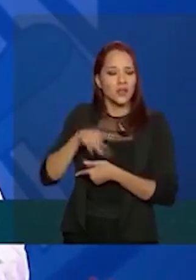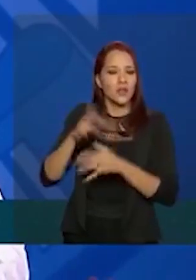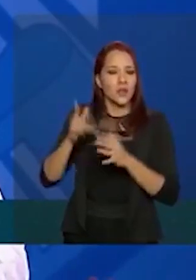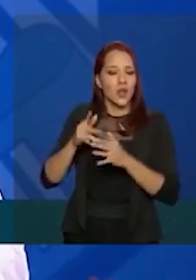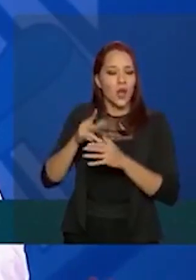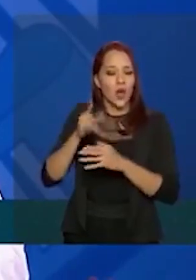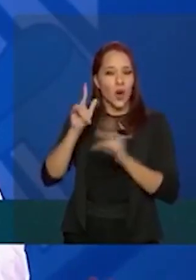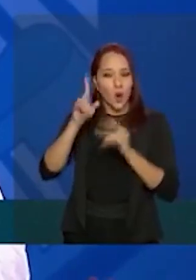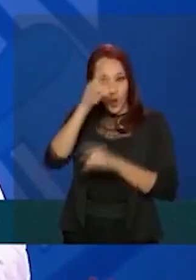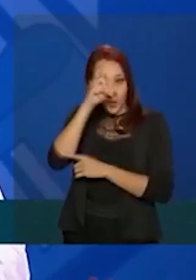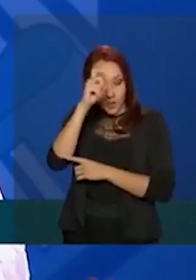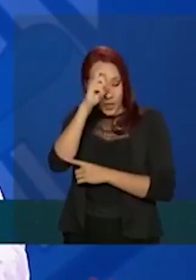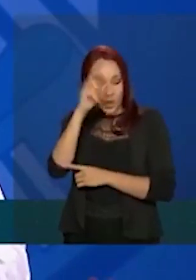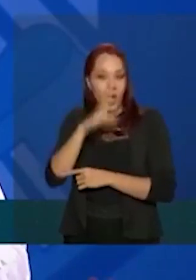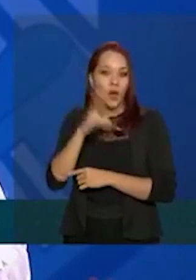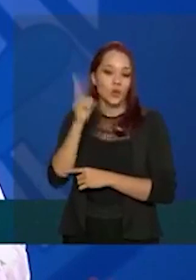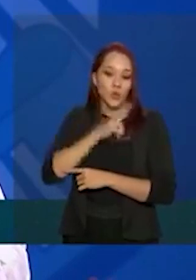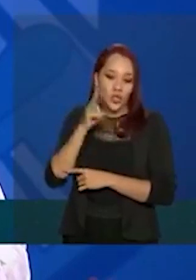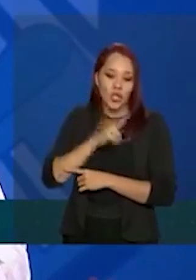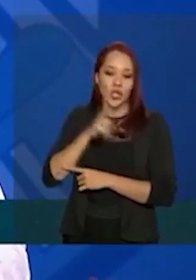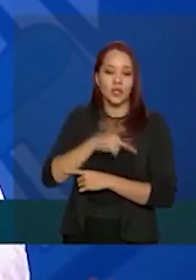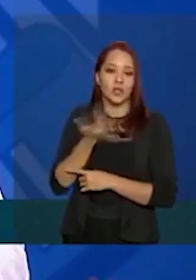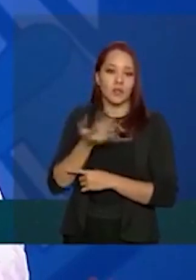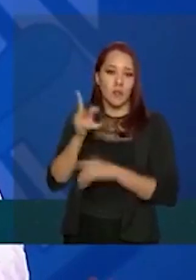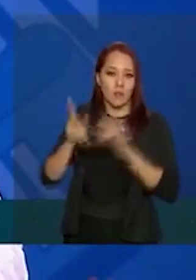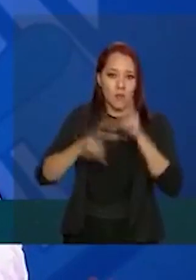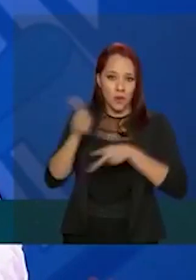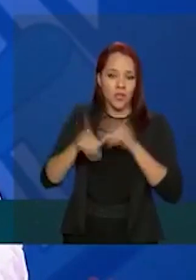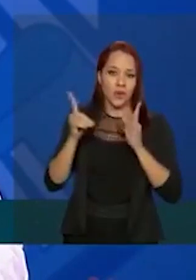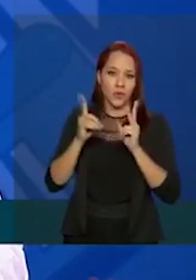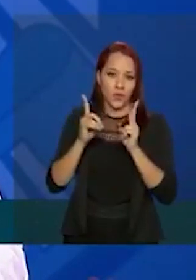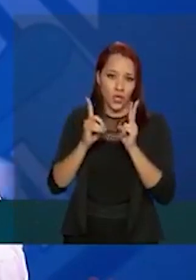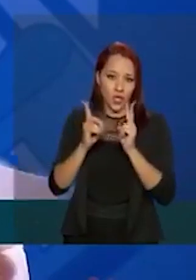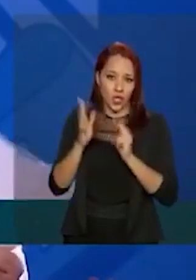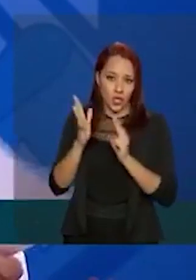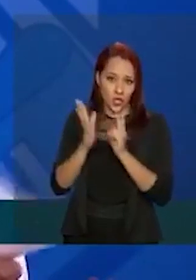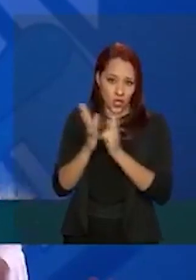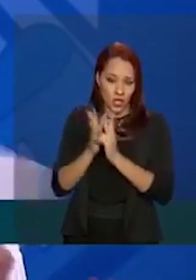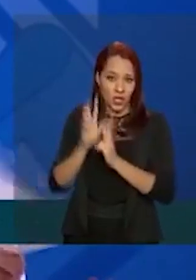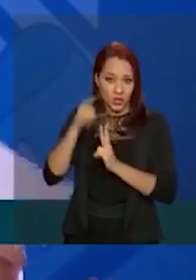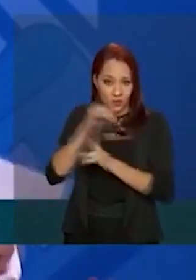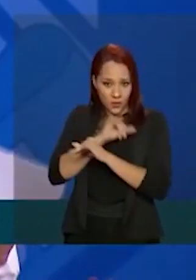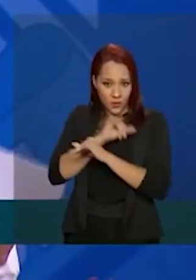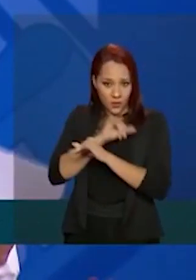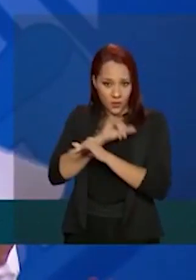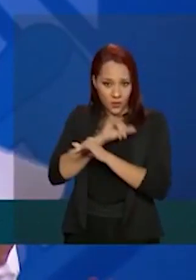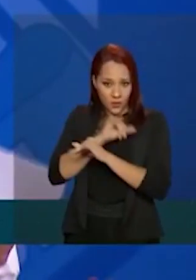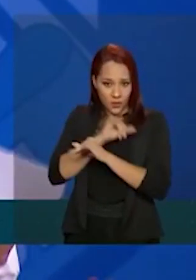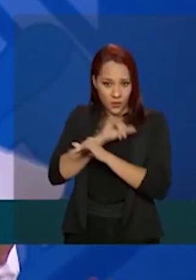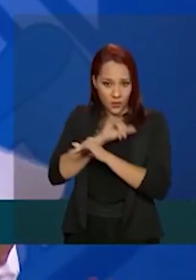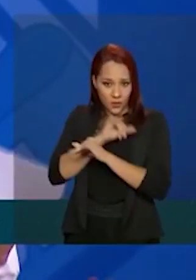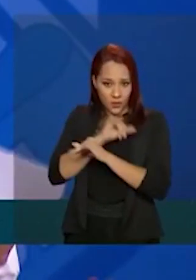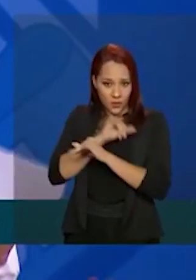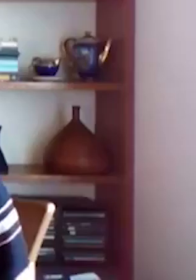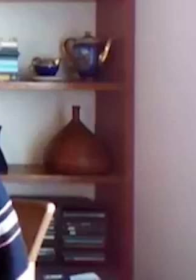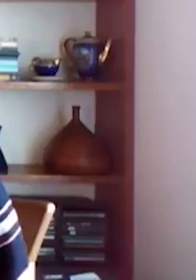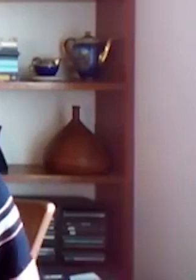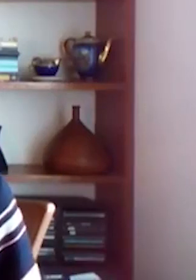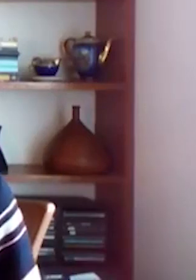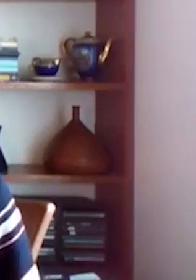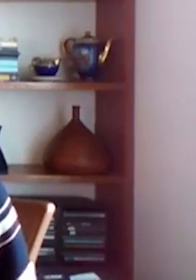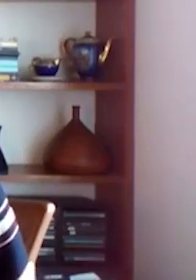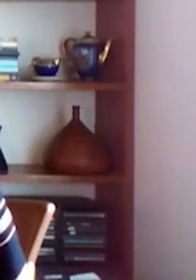hospital de campanha para a população indígena. Quando nós tivermos mais informações, a gente vai apresentar para vocês.